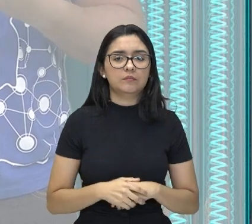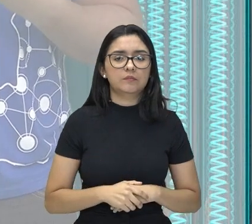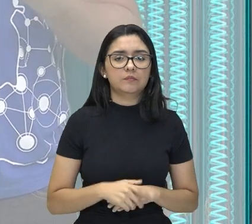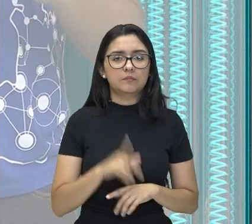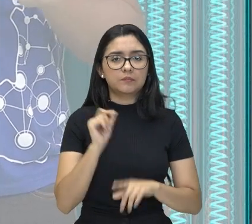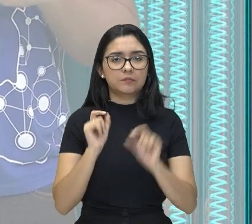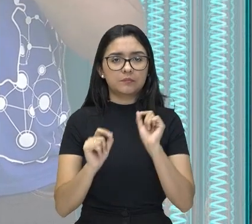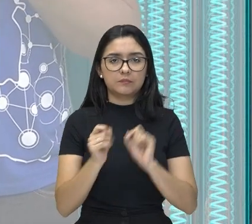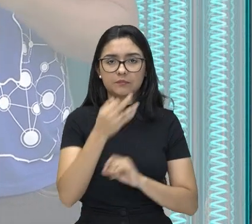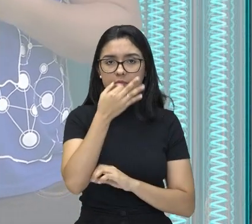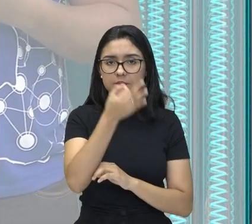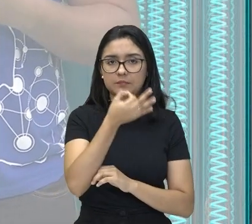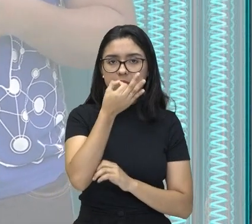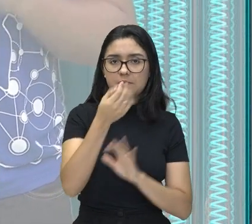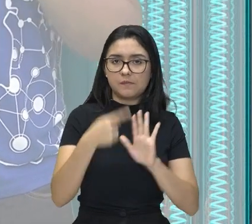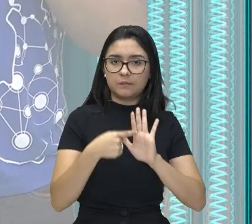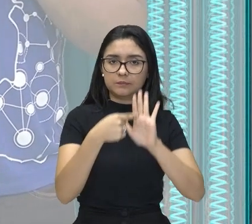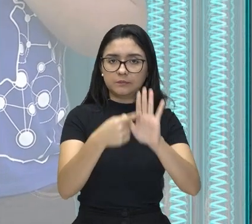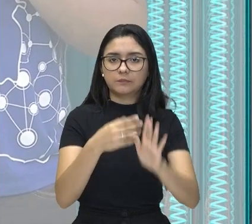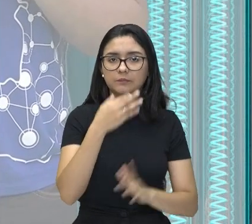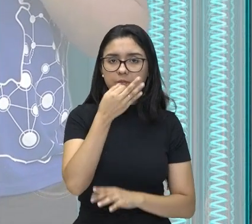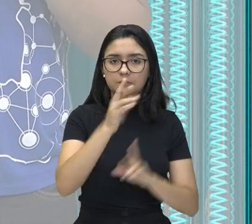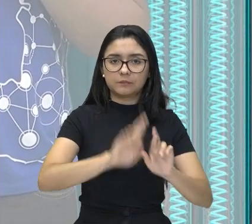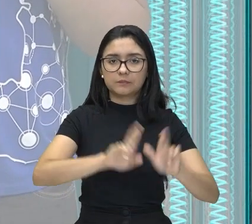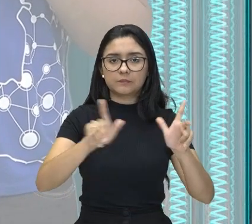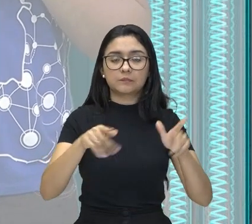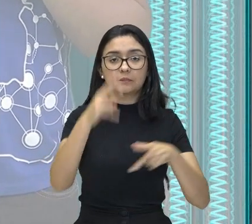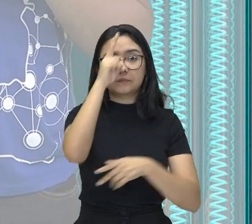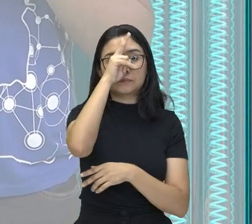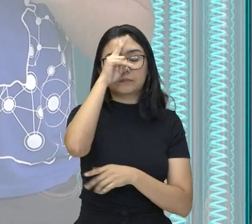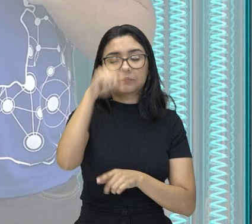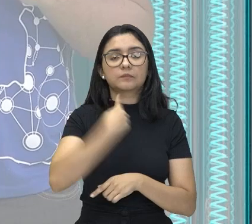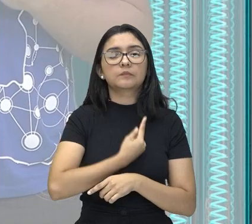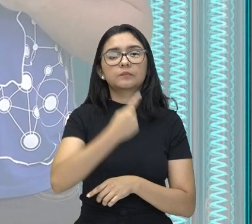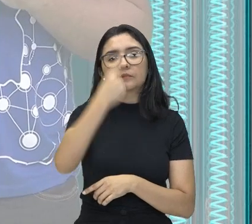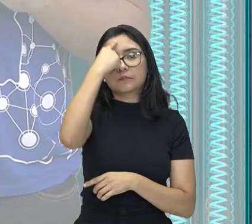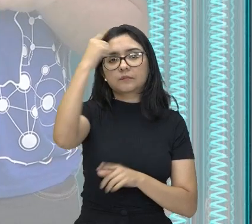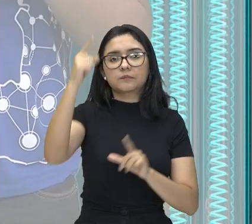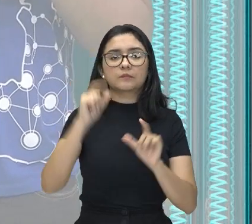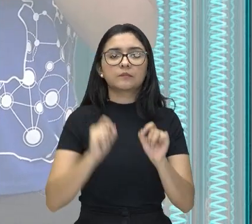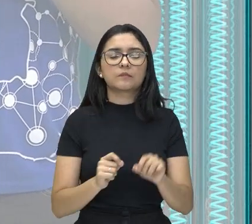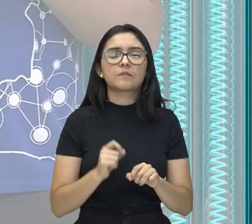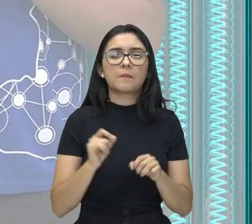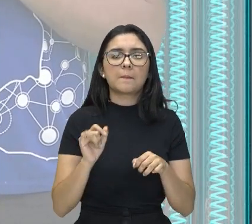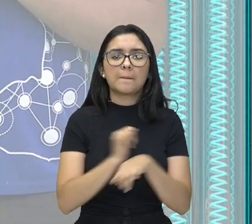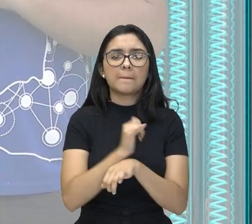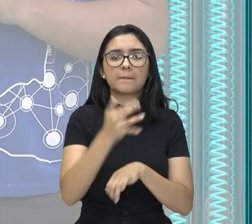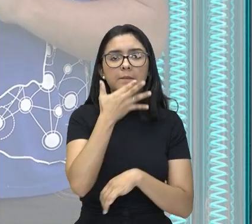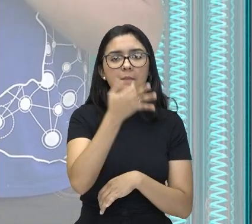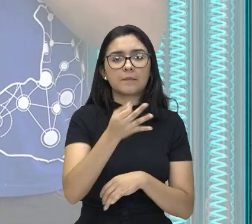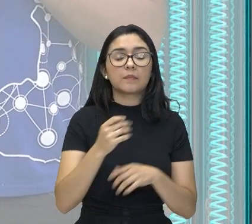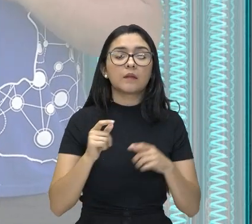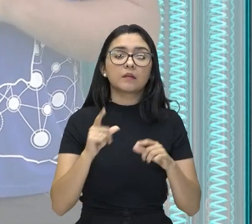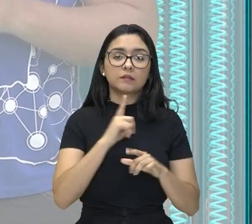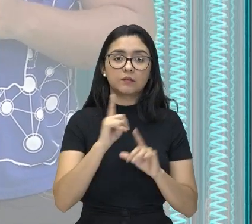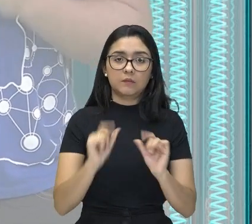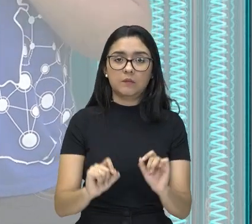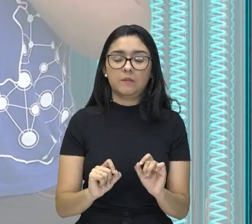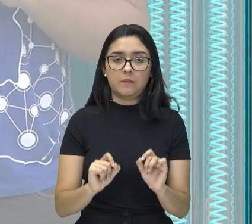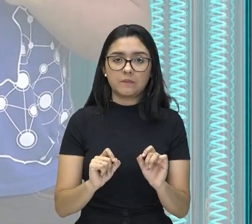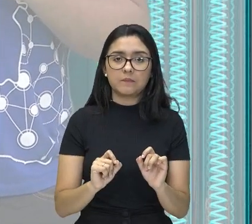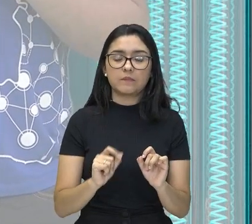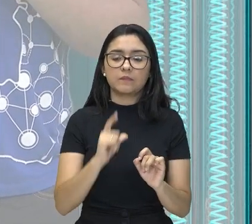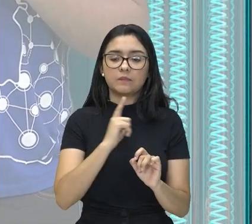selecionou argumentos e expôs opiniões diferentes. Lembrando que quando a gente pensa em movimento argumentativo, nós podemos ter